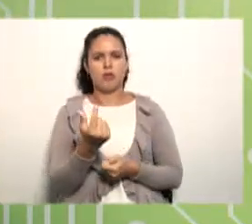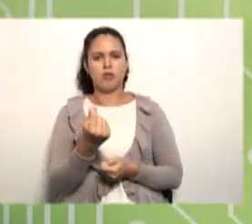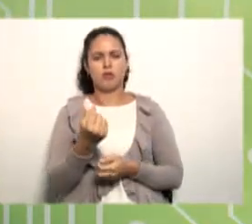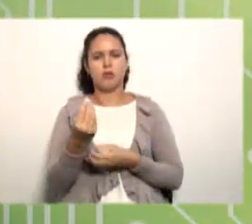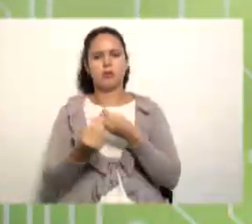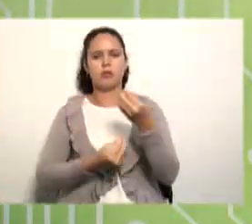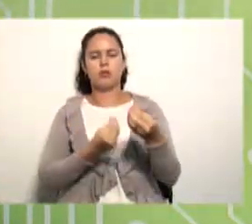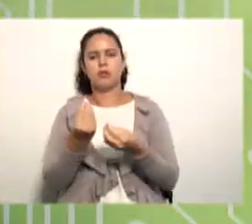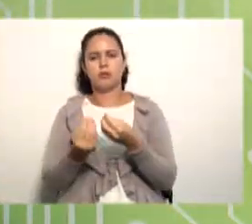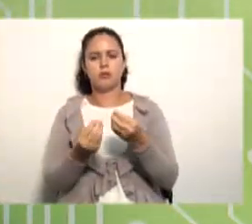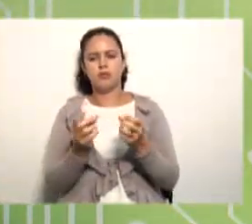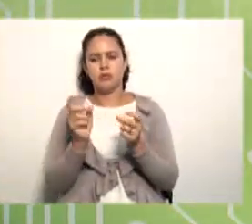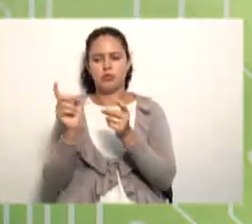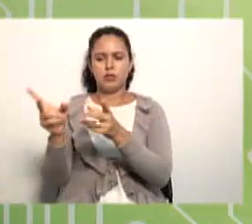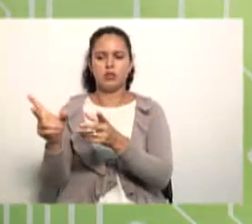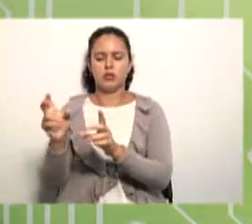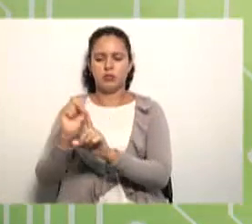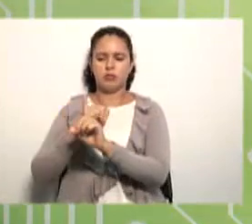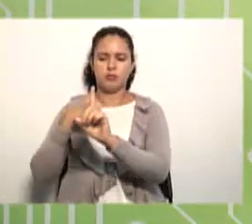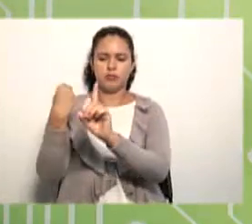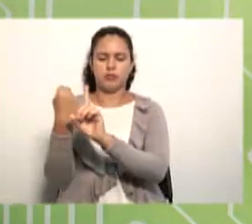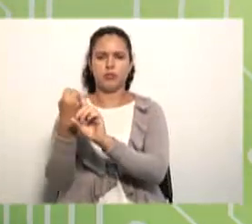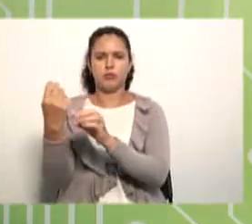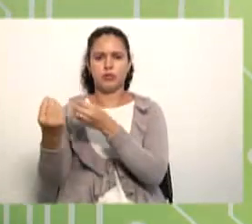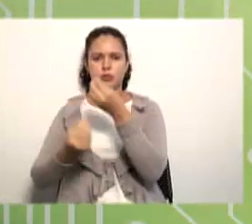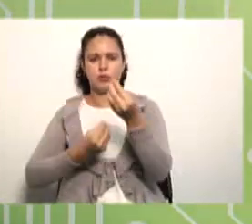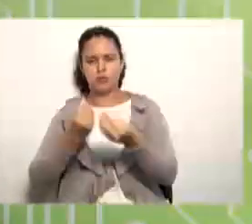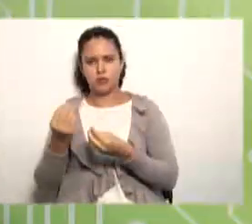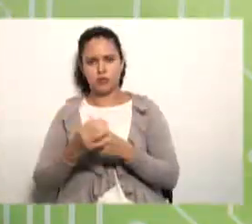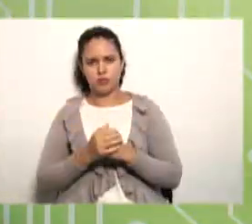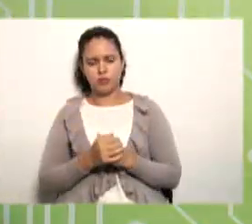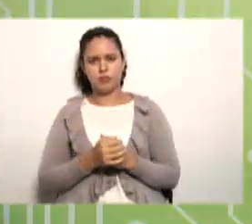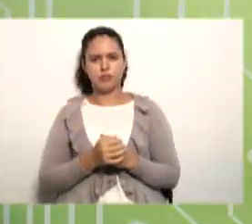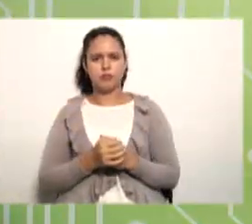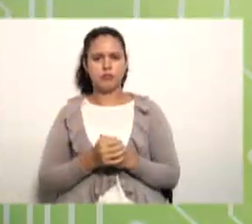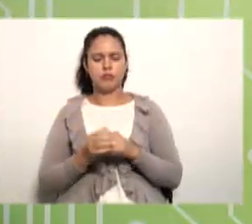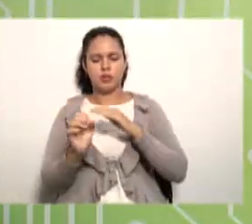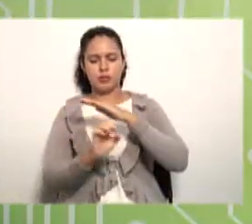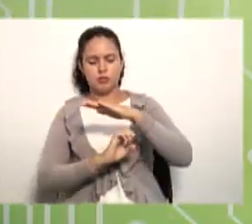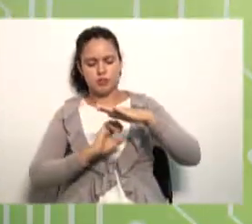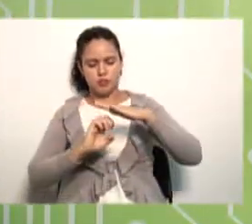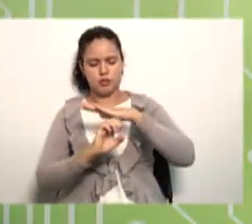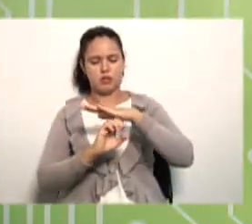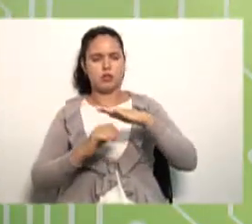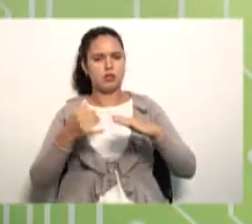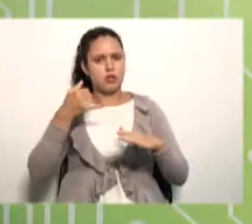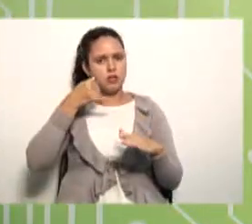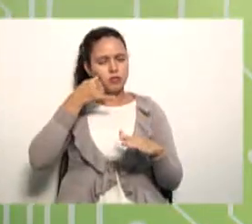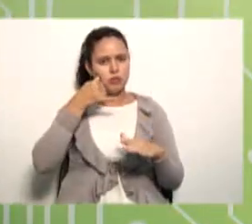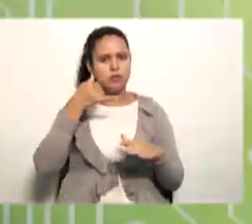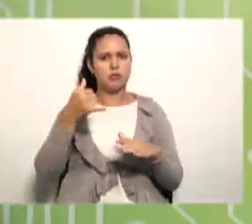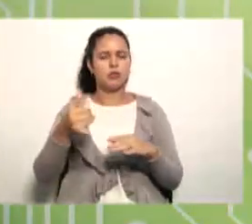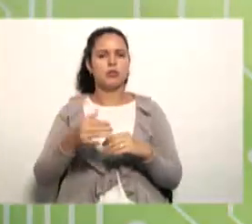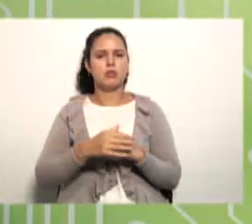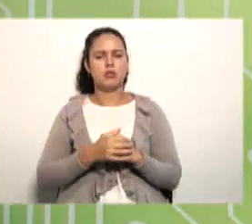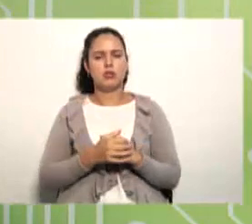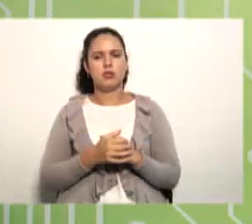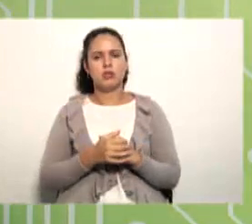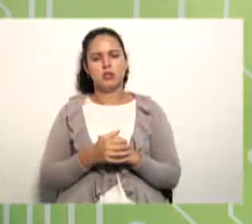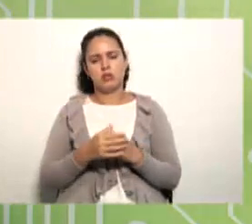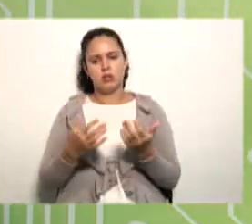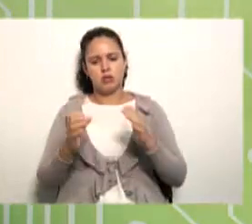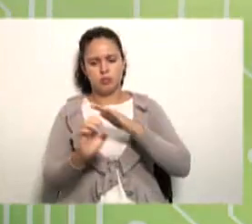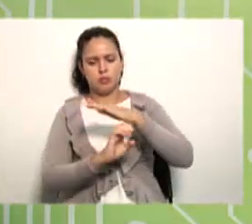mercado. Assim também várias outras empresas muito grandes, por exemplo, empresas de telefonia móvel ou empresas também que fazem alguns produtos tipo